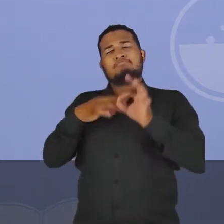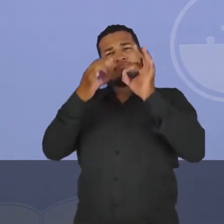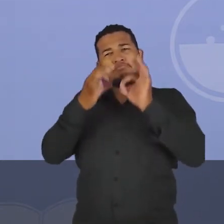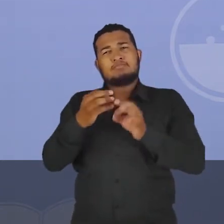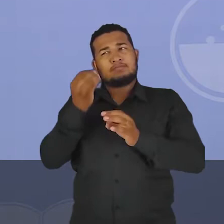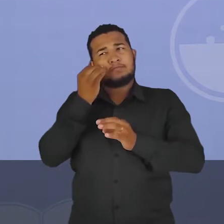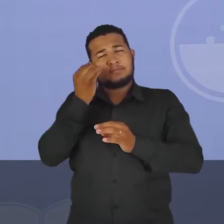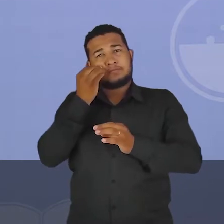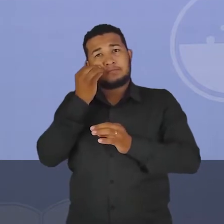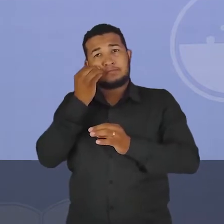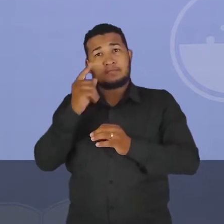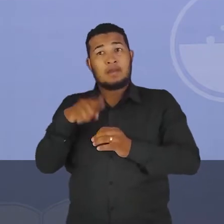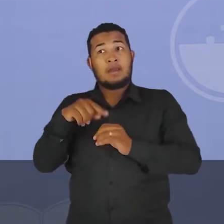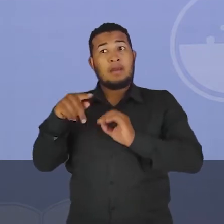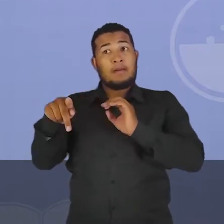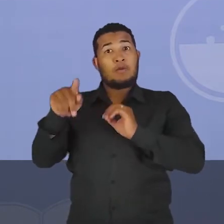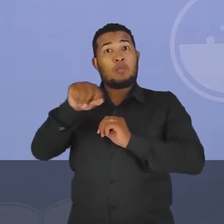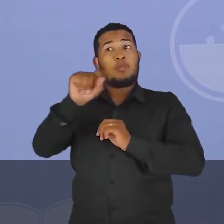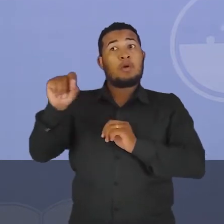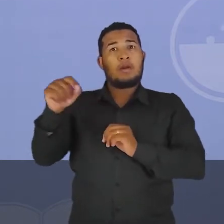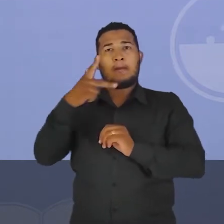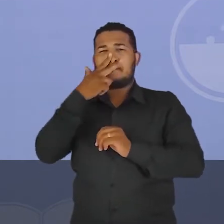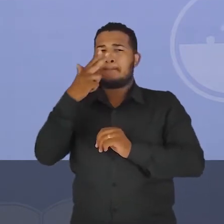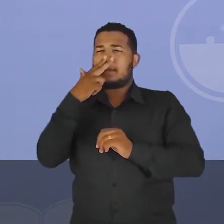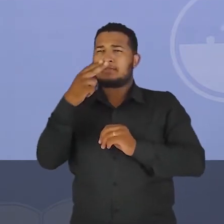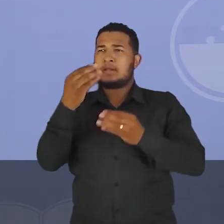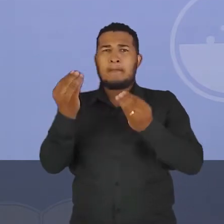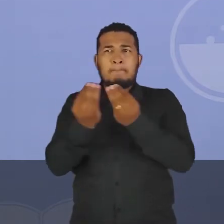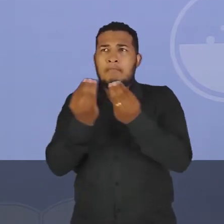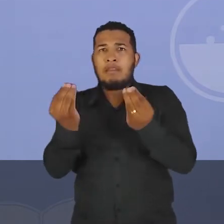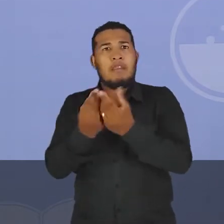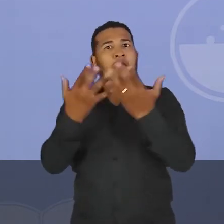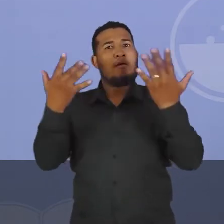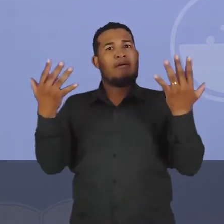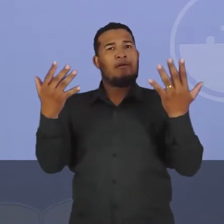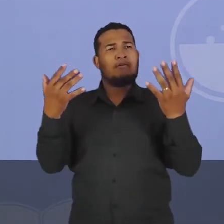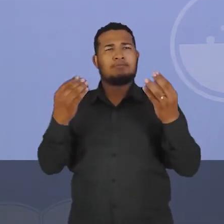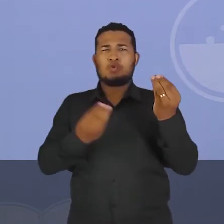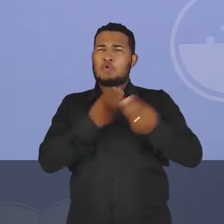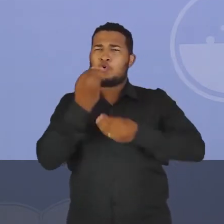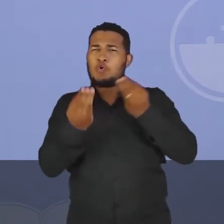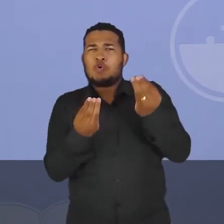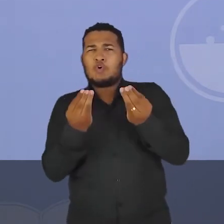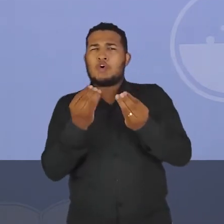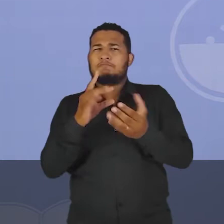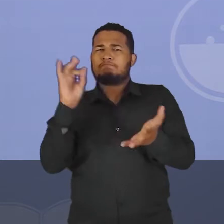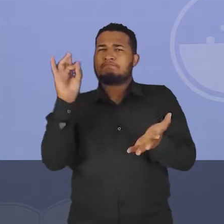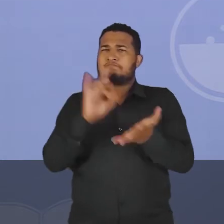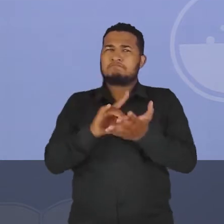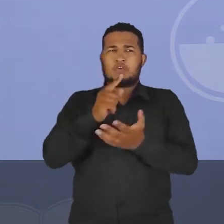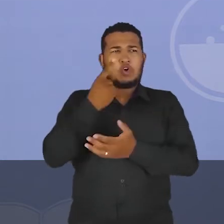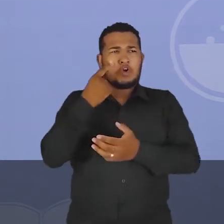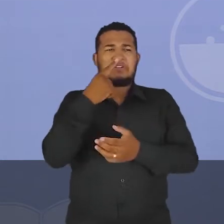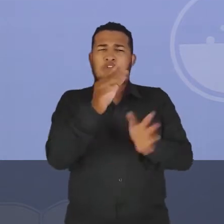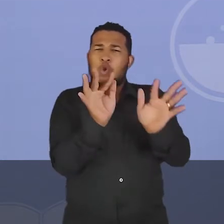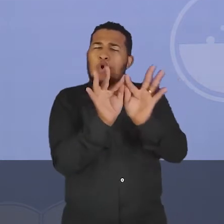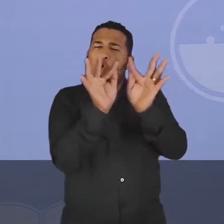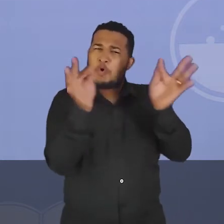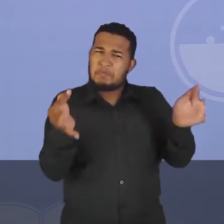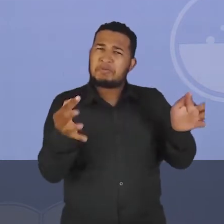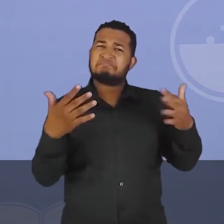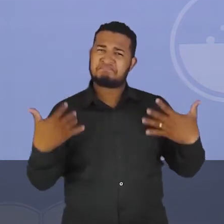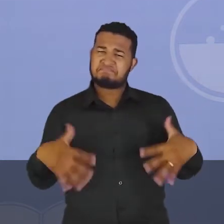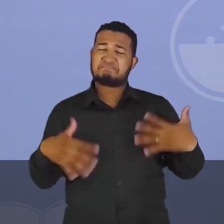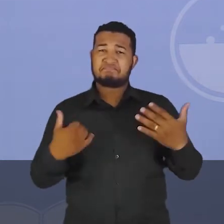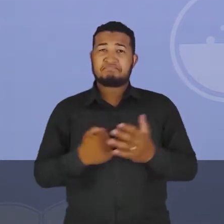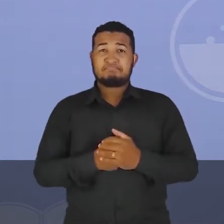Esse episódio é visto pelas fontes como um grande milagre, eles falam, né, um extraordinário exemplo de humildade cristã. A